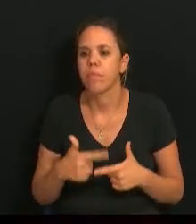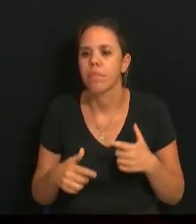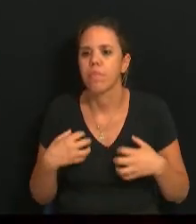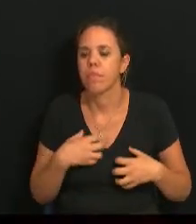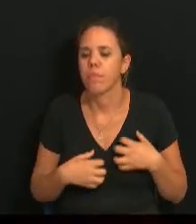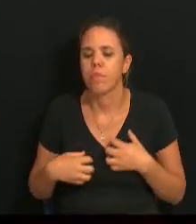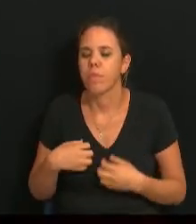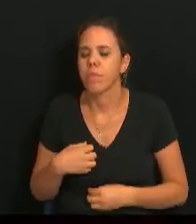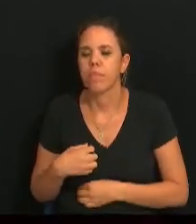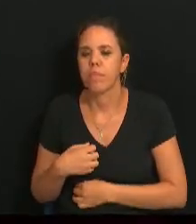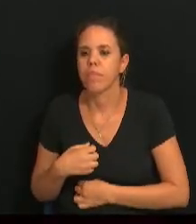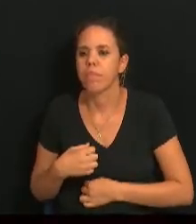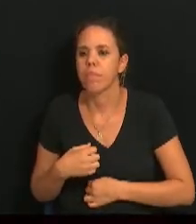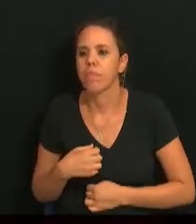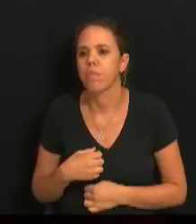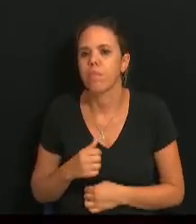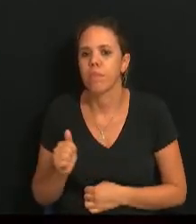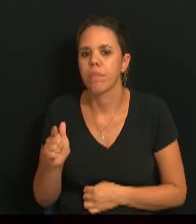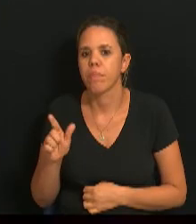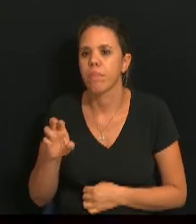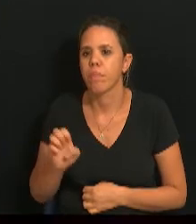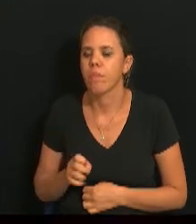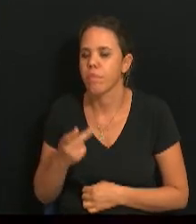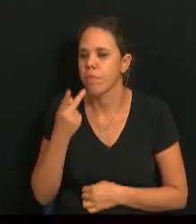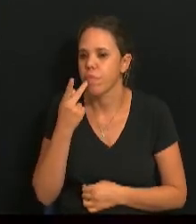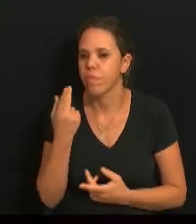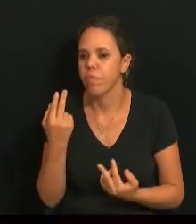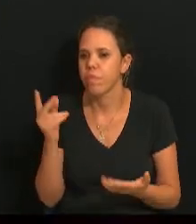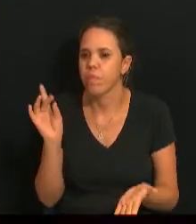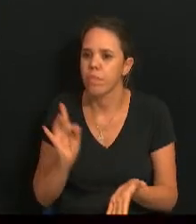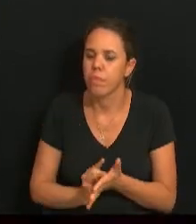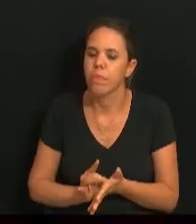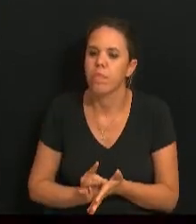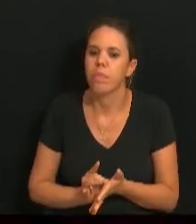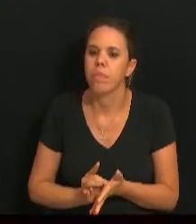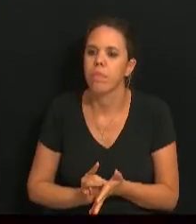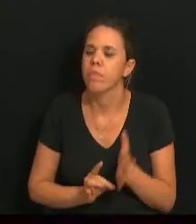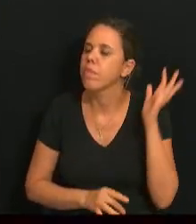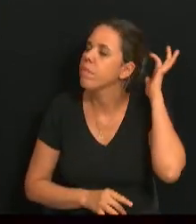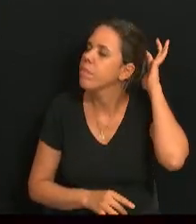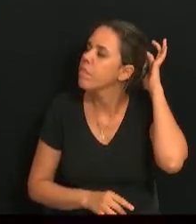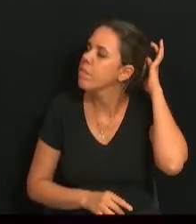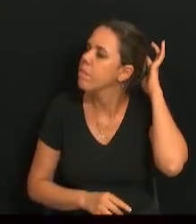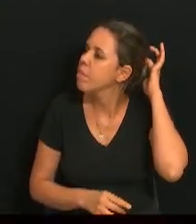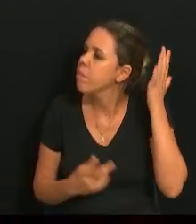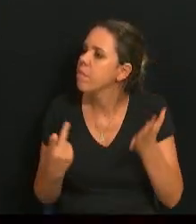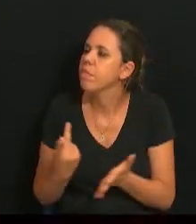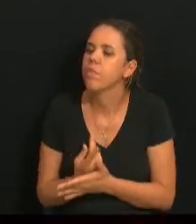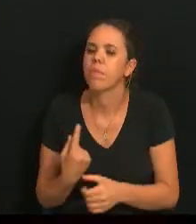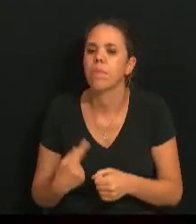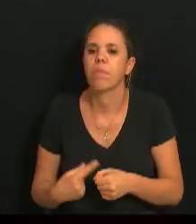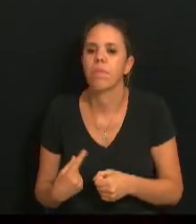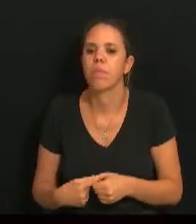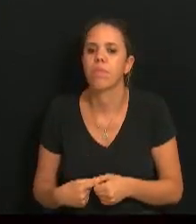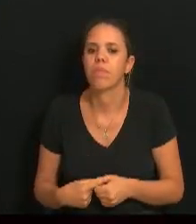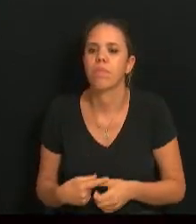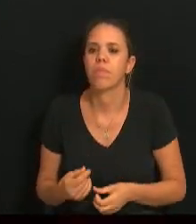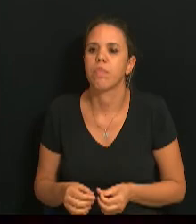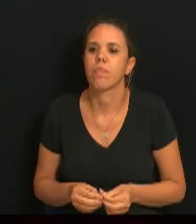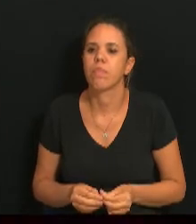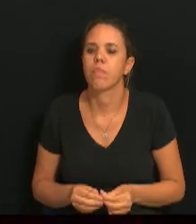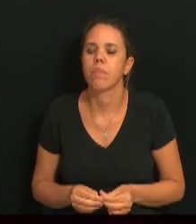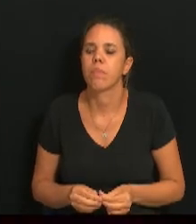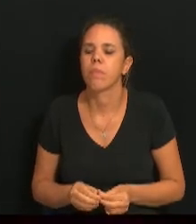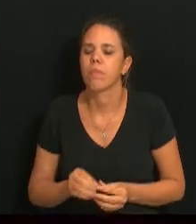descaminho mesmo, e como o Alexandre bem falou, são coisas consolidadas, configura uma irregularidade do município, não cumprimento, né? Então a gente